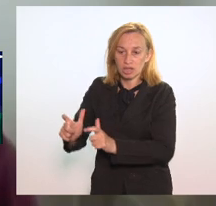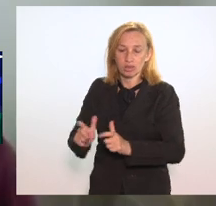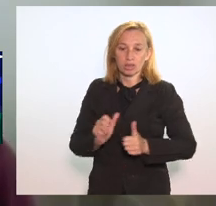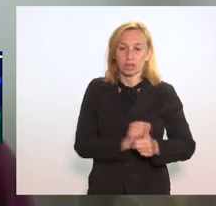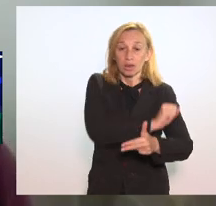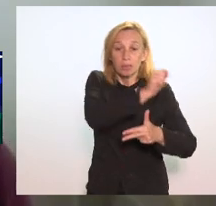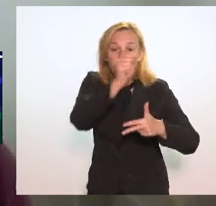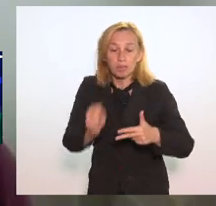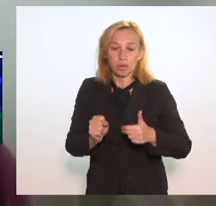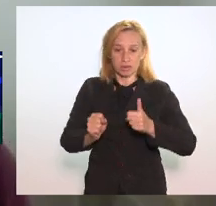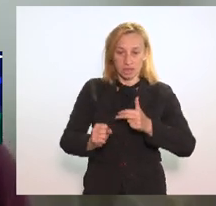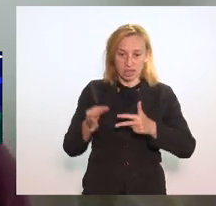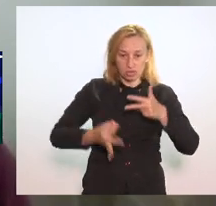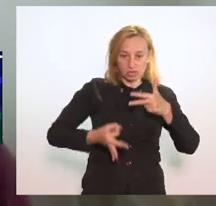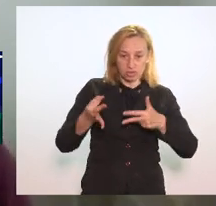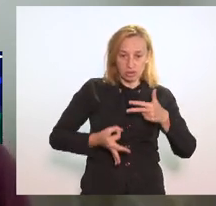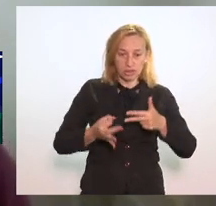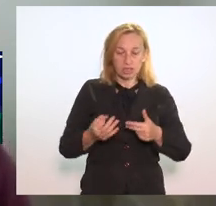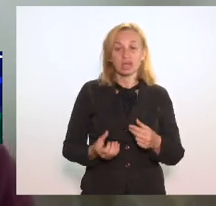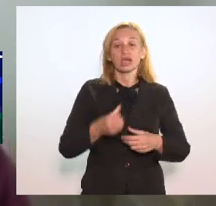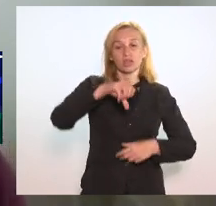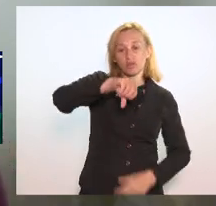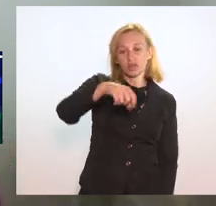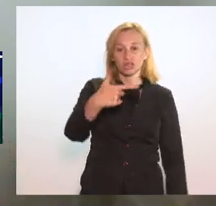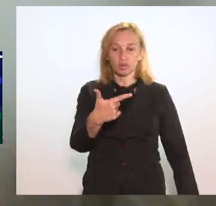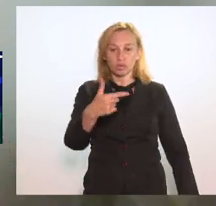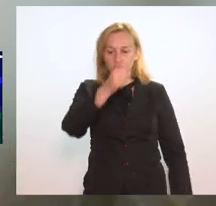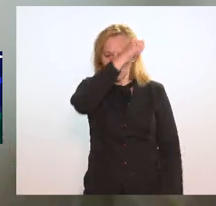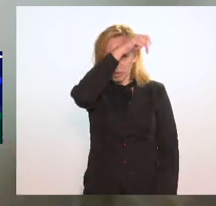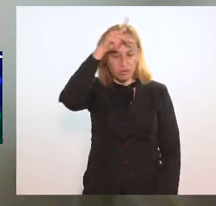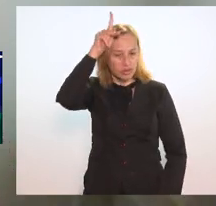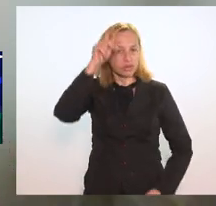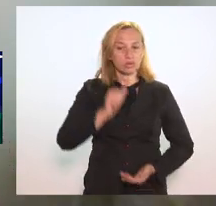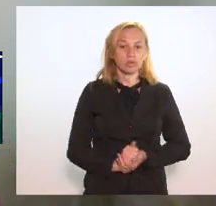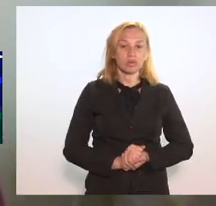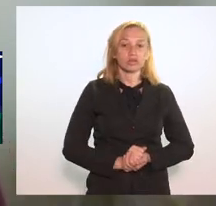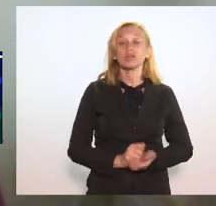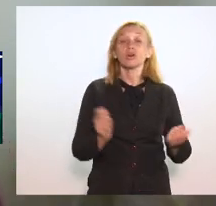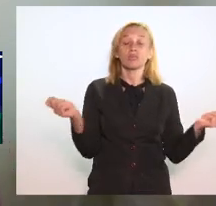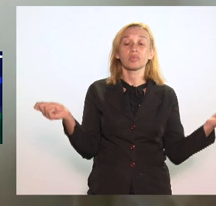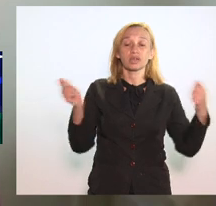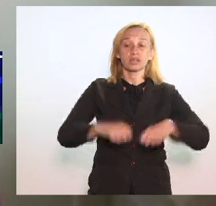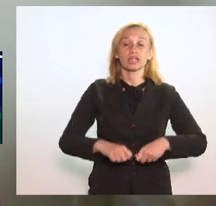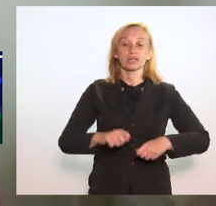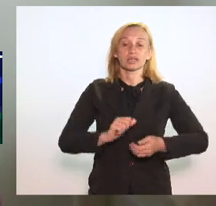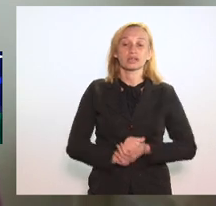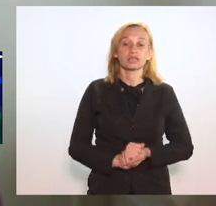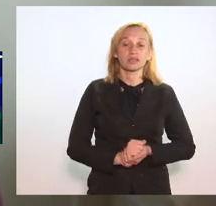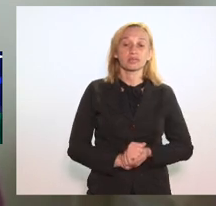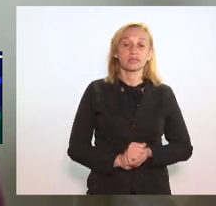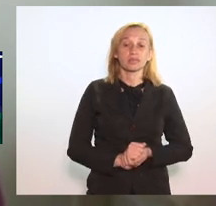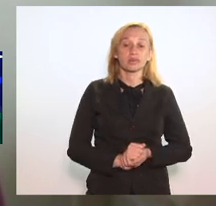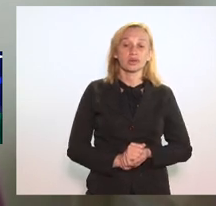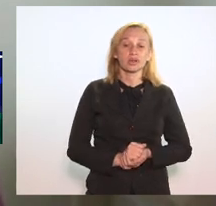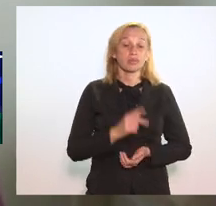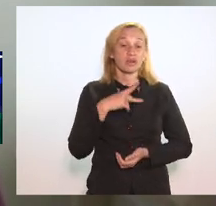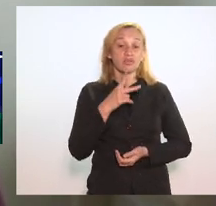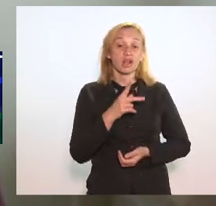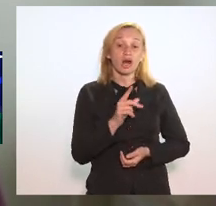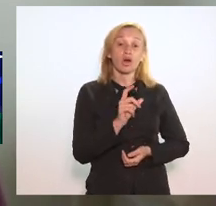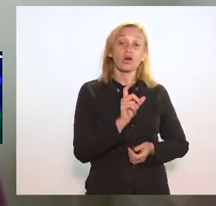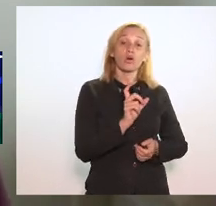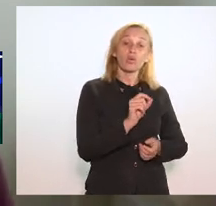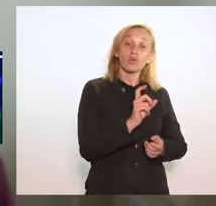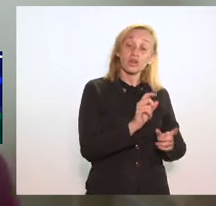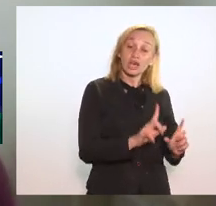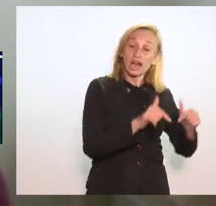eu estou aventuras duas prefeituras são competentes para dizer o que funciona